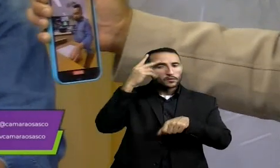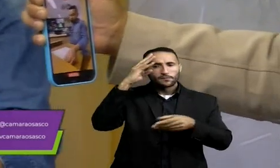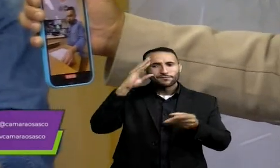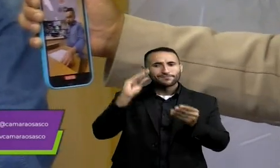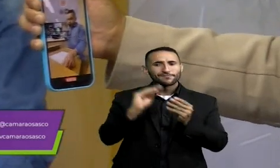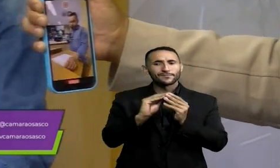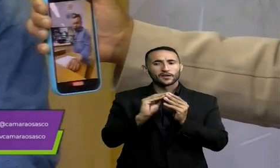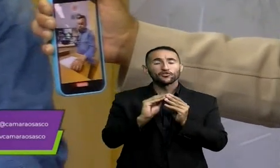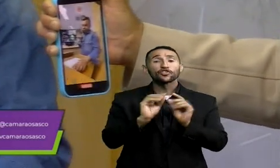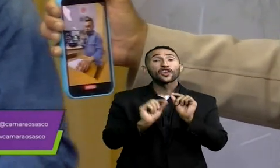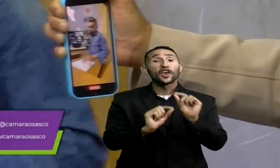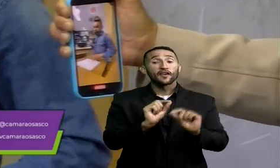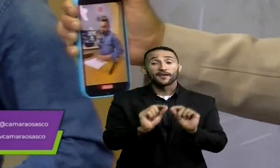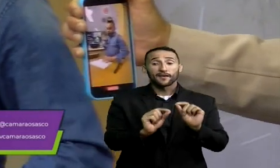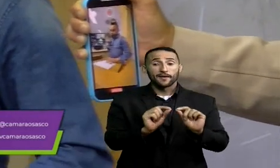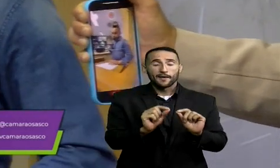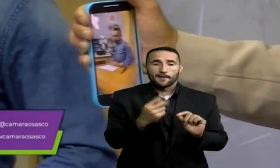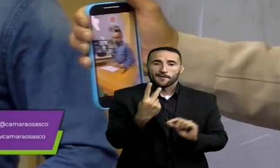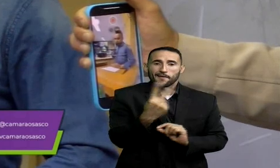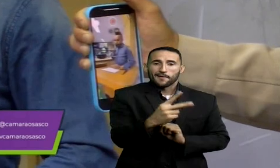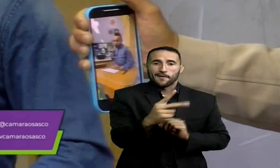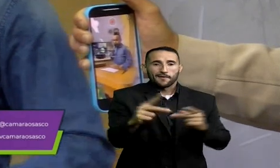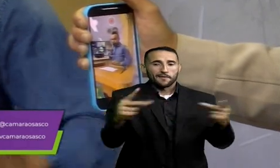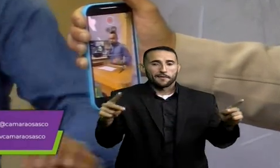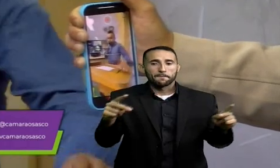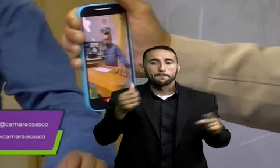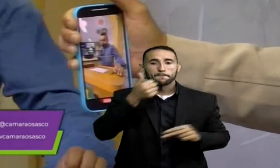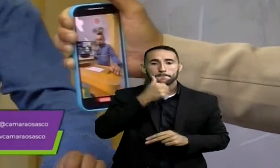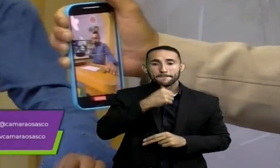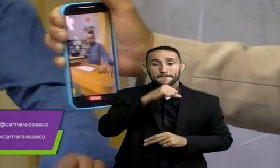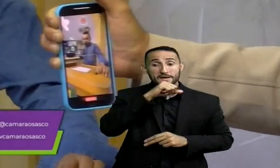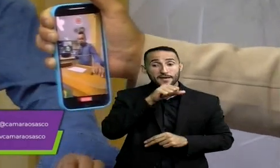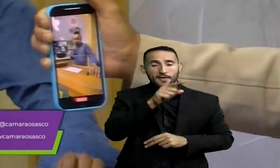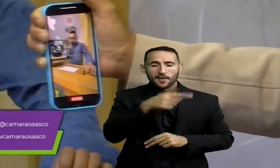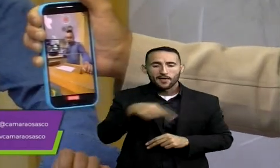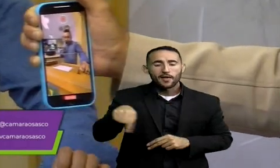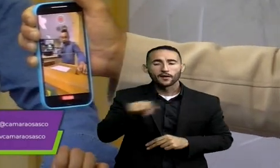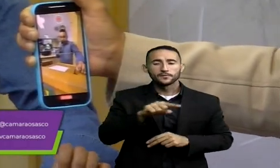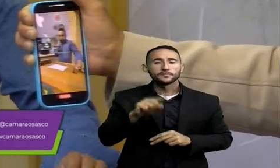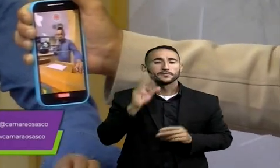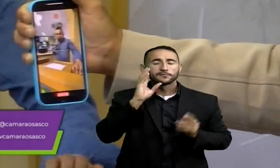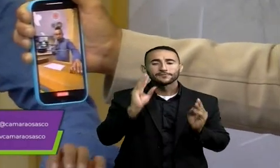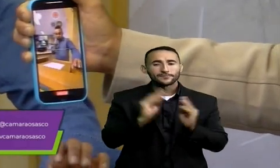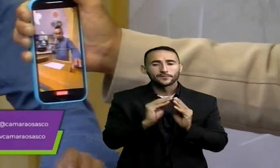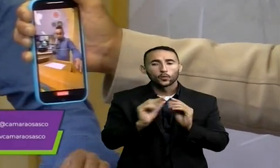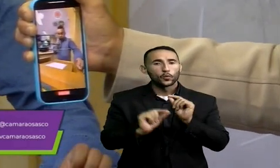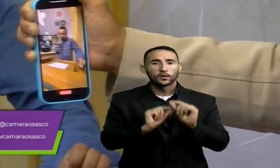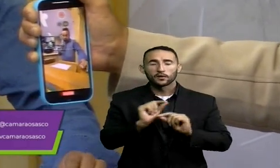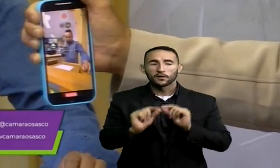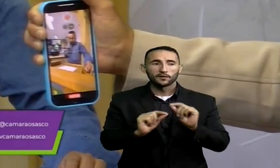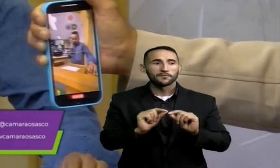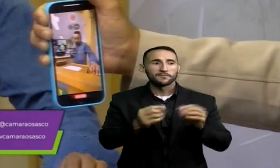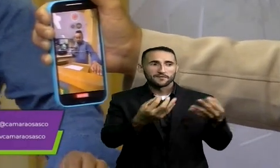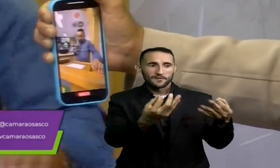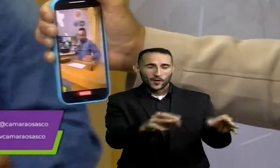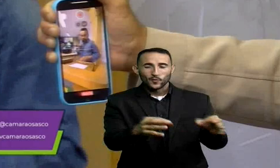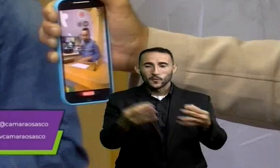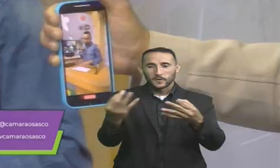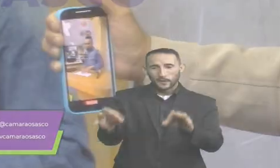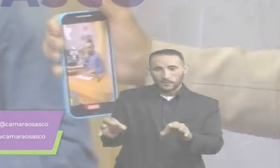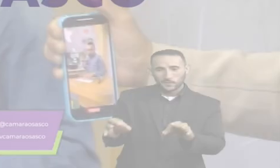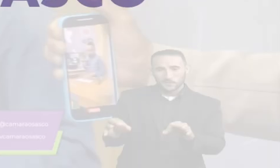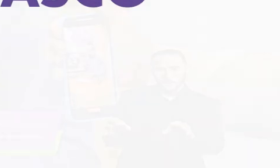isso que são as mães né E aí a partir daí conversar para entender e ver o que é o o que é o certo né